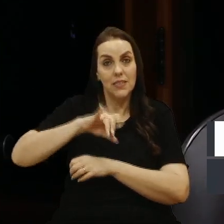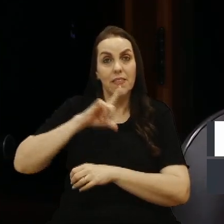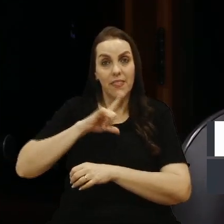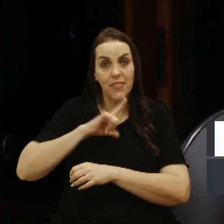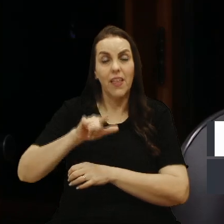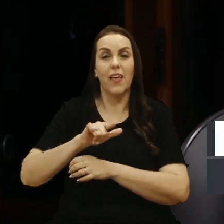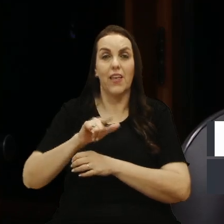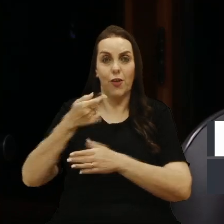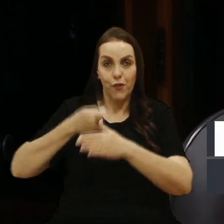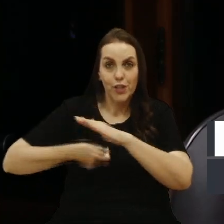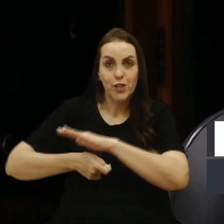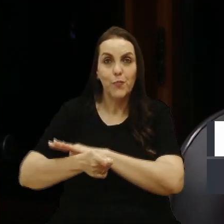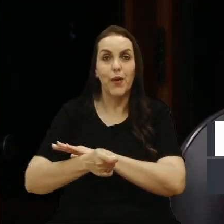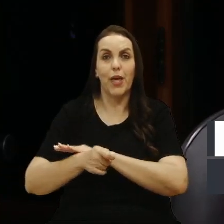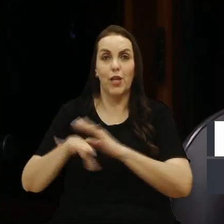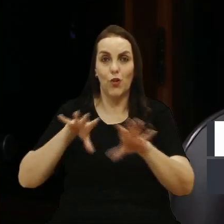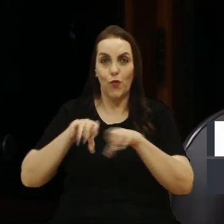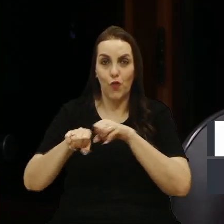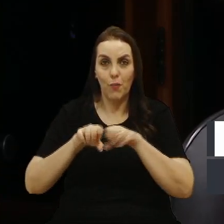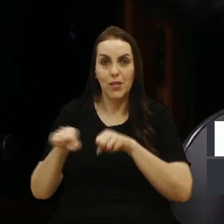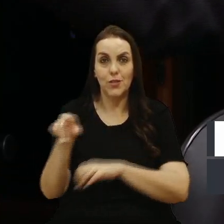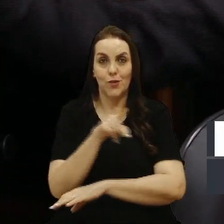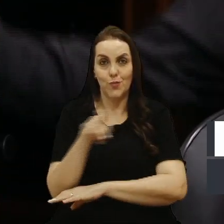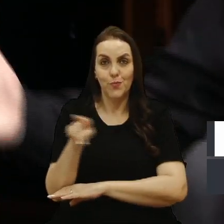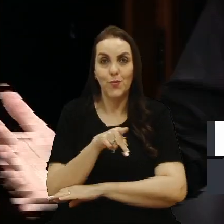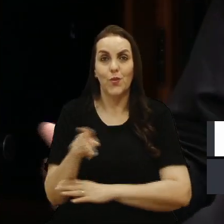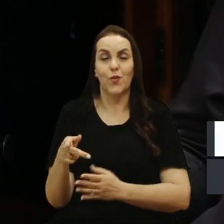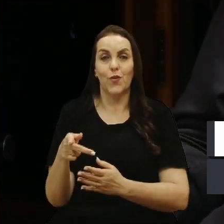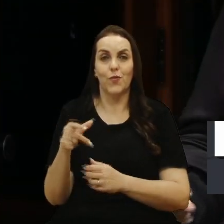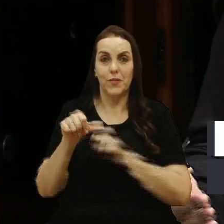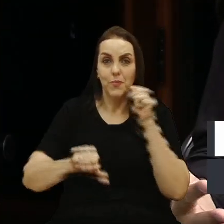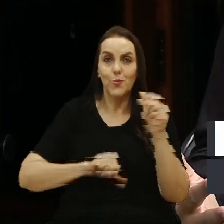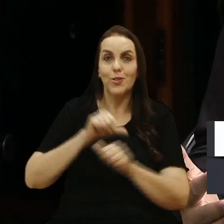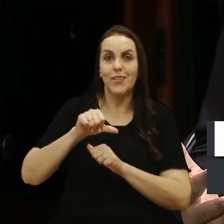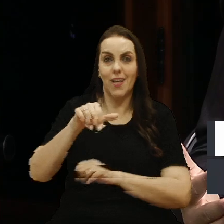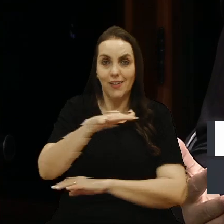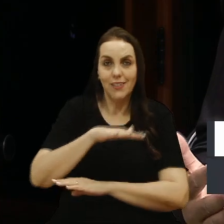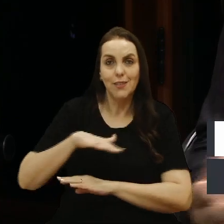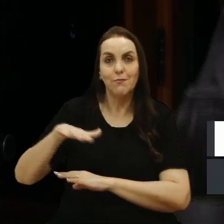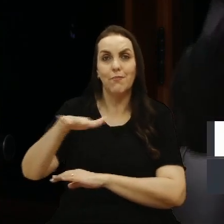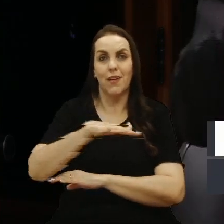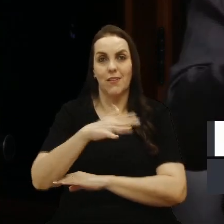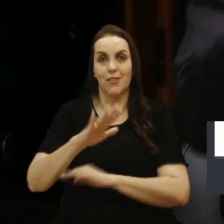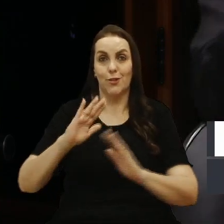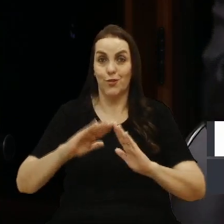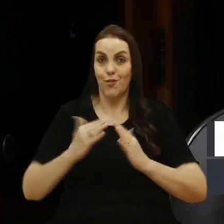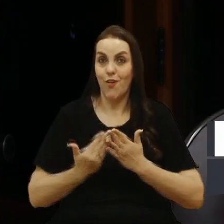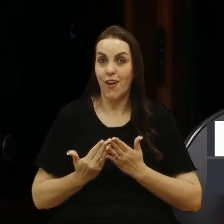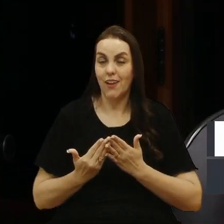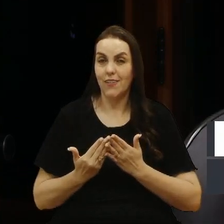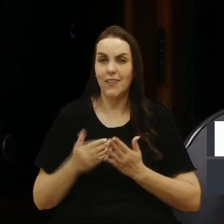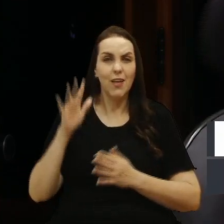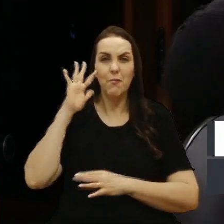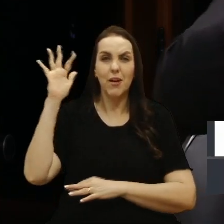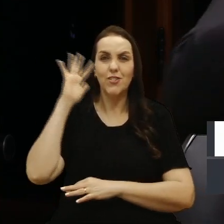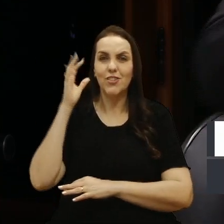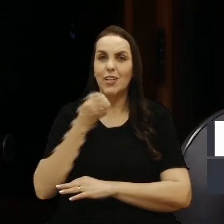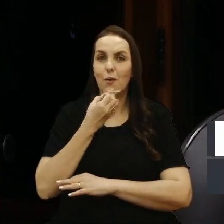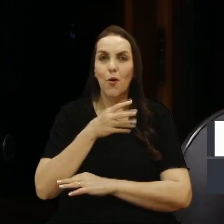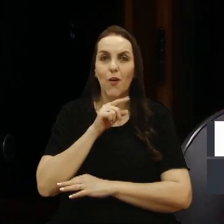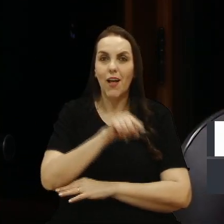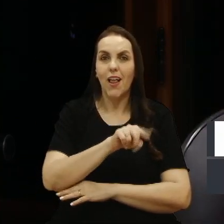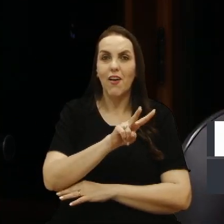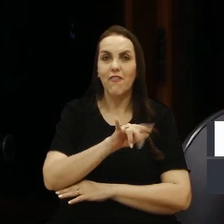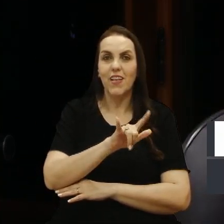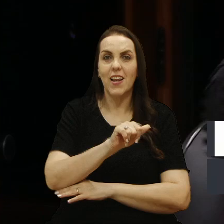investimento, formação dos professores, mudar o espaço físico da escola. Pensem que bom seria se em Vila Seca,